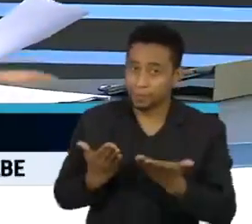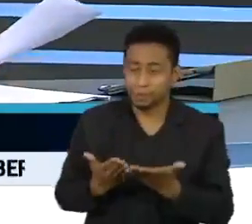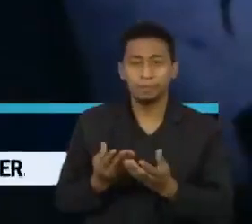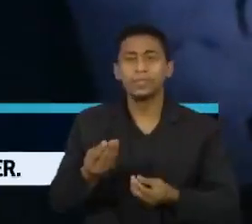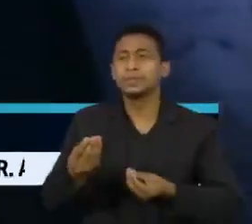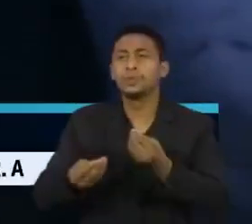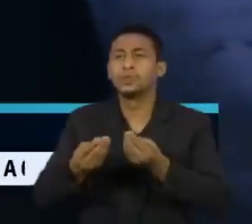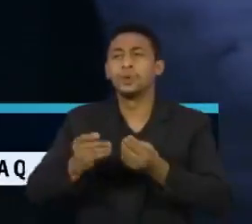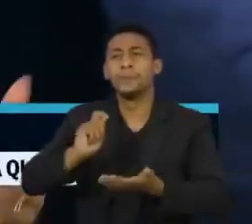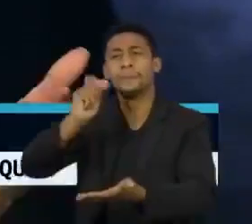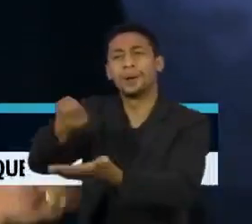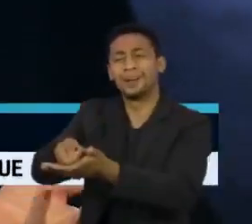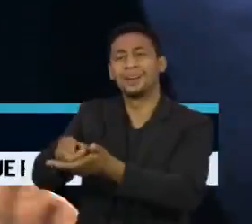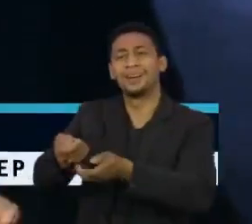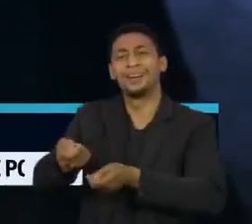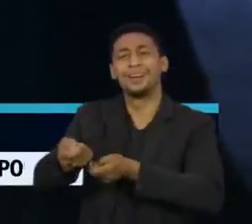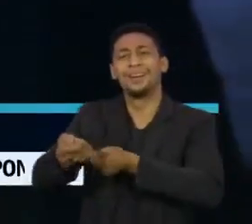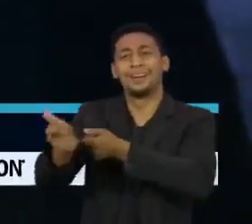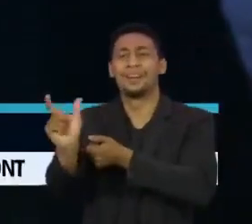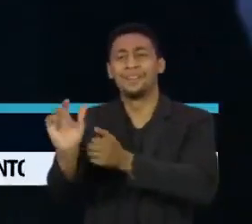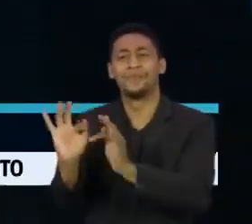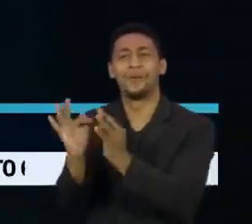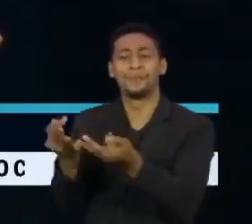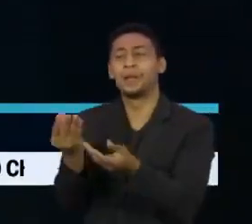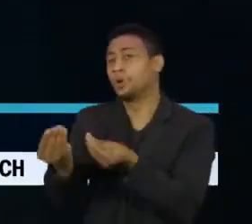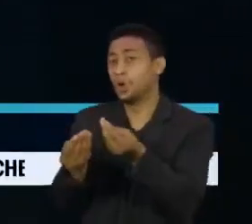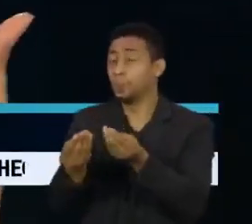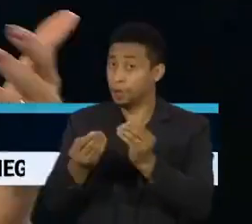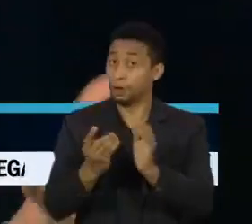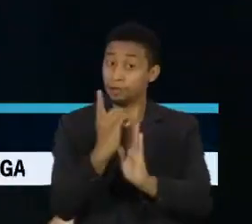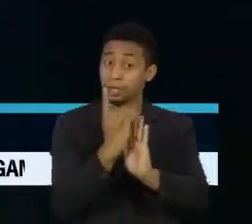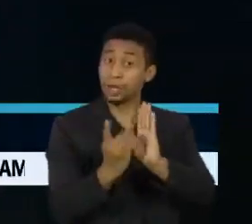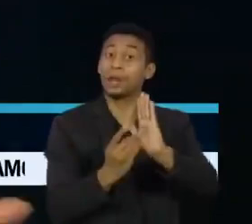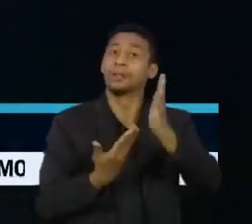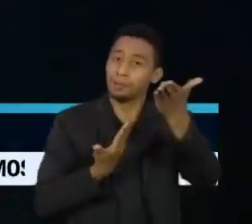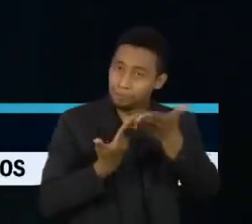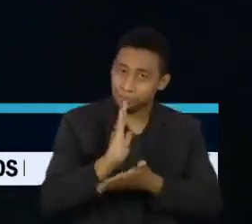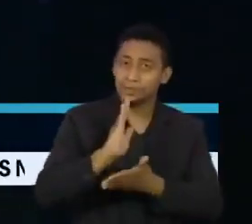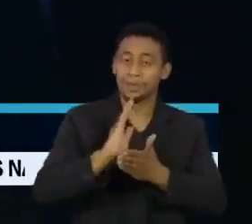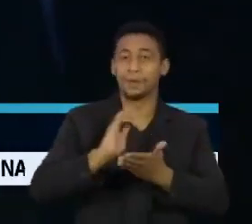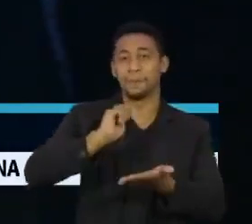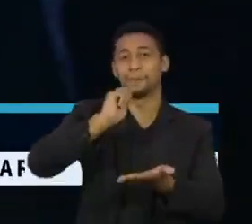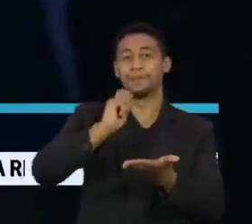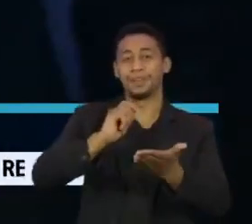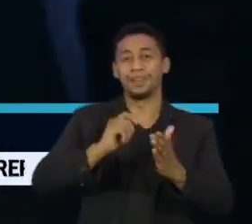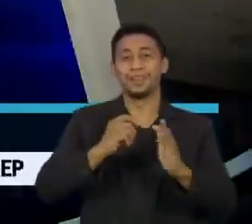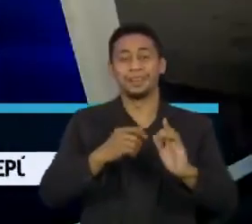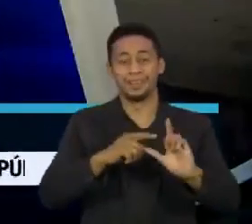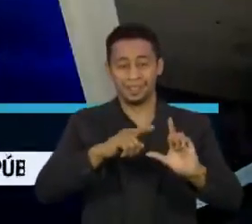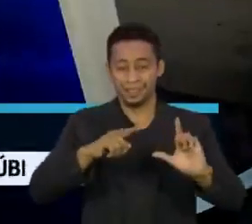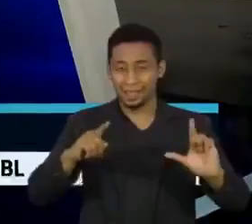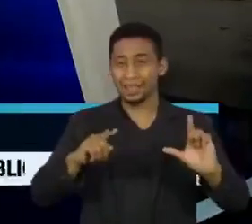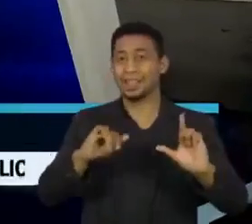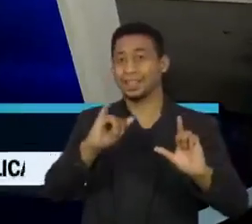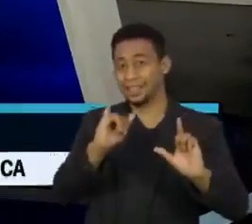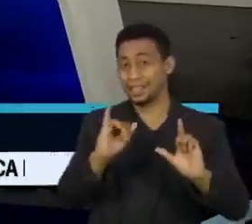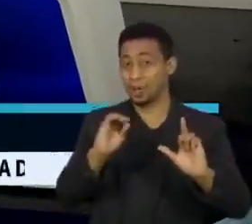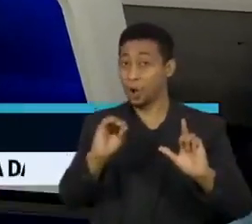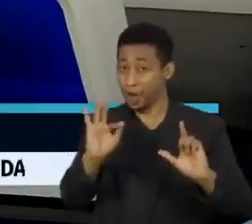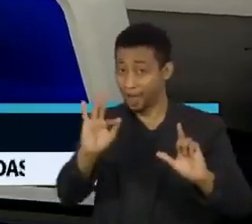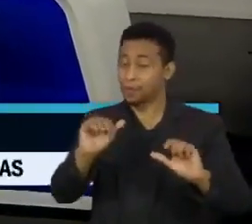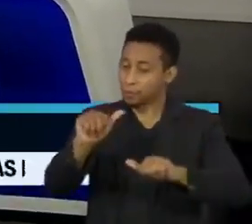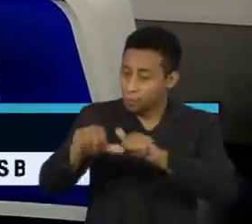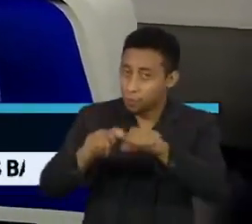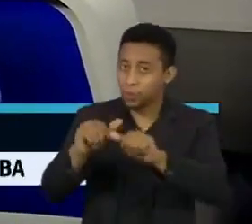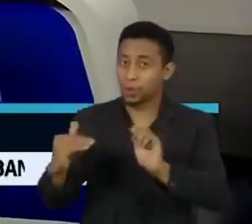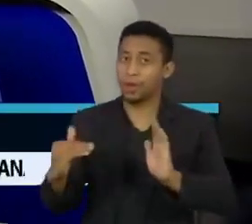né, capaz, Bolsonaro assinou, nós vimos aí, o decreto que eleva a alíquota do EOF até o final de dezembro.